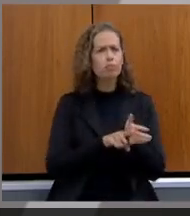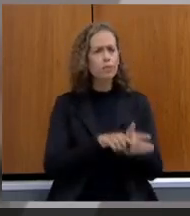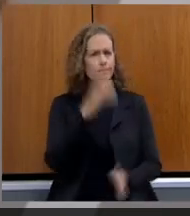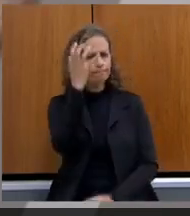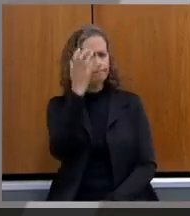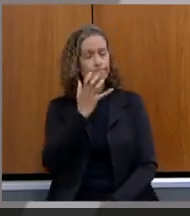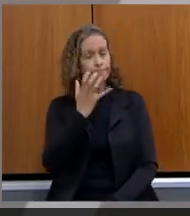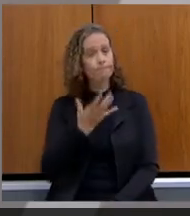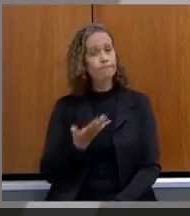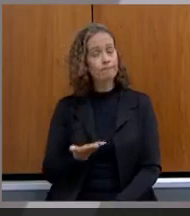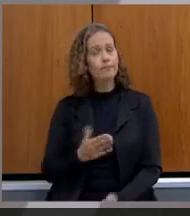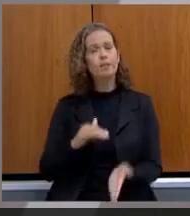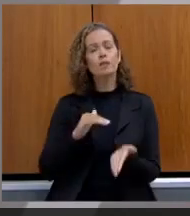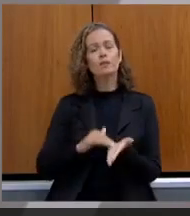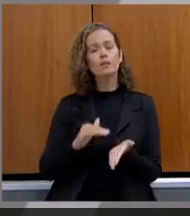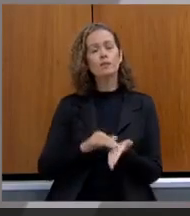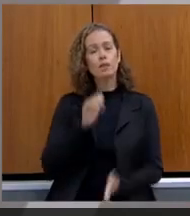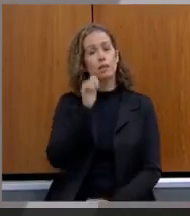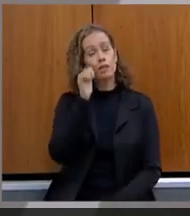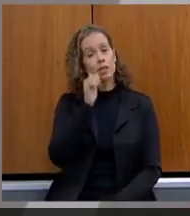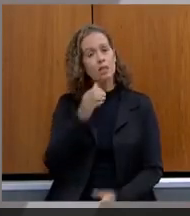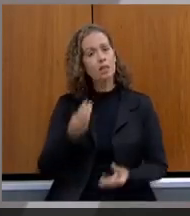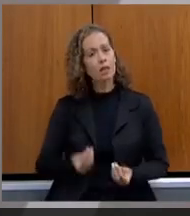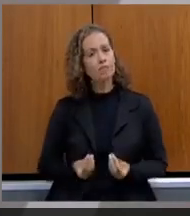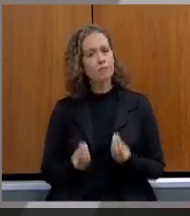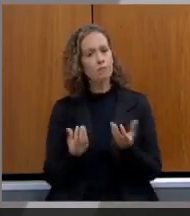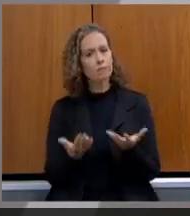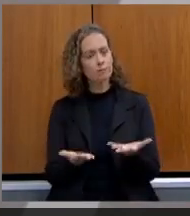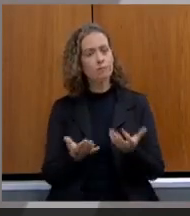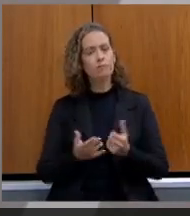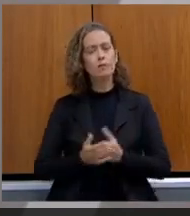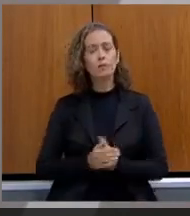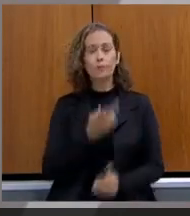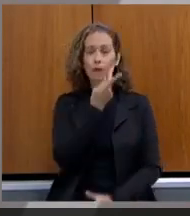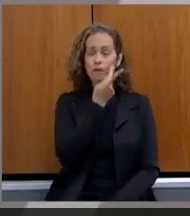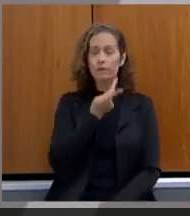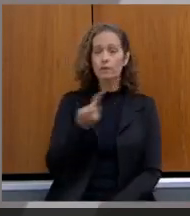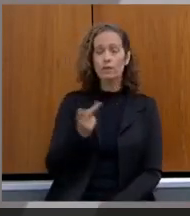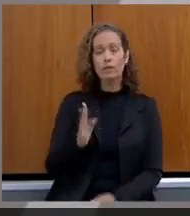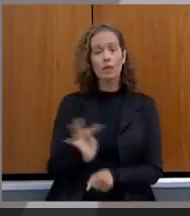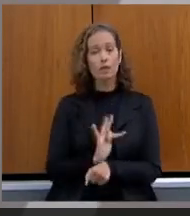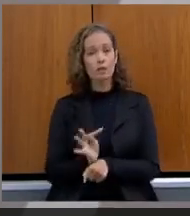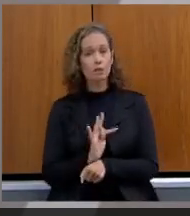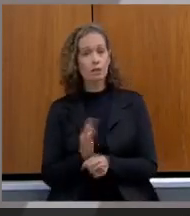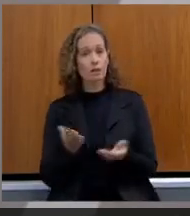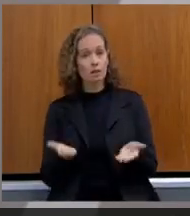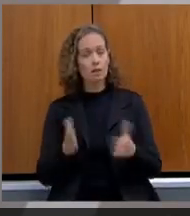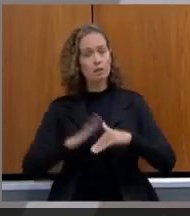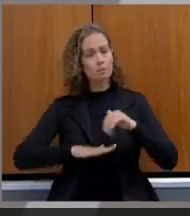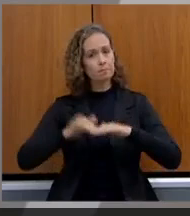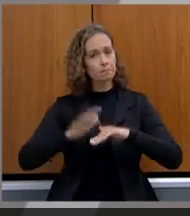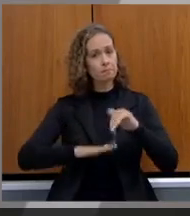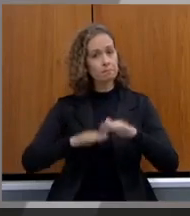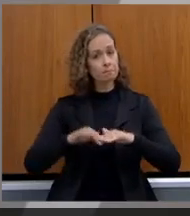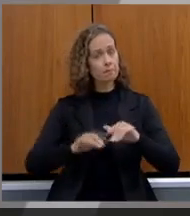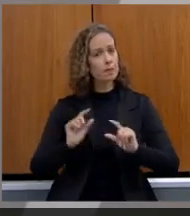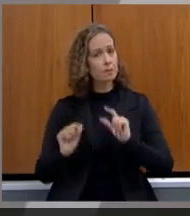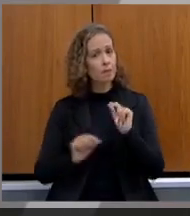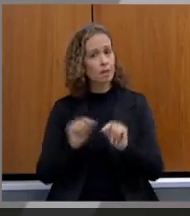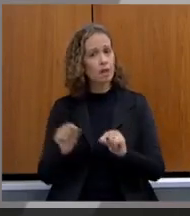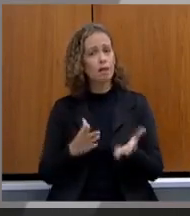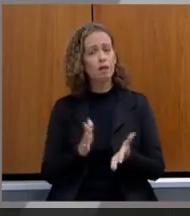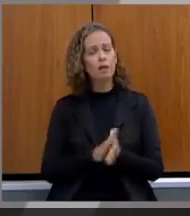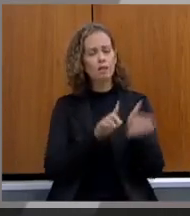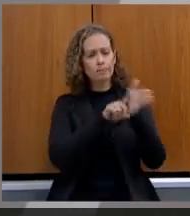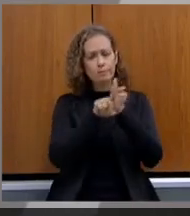de Pronto né e concedeu né a visita técnica da Superintendência Para justamente fazer os seus